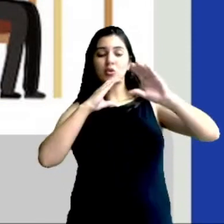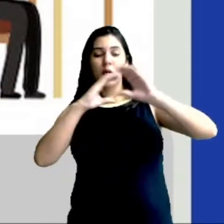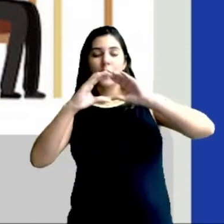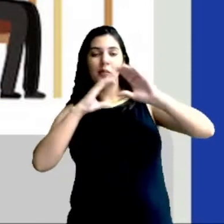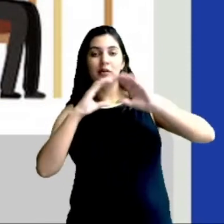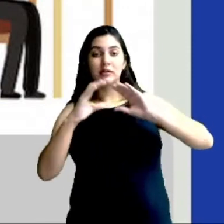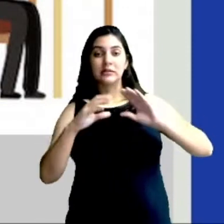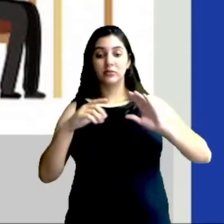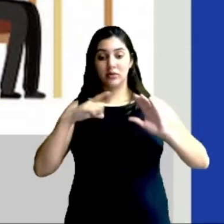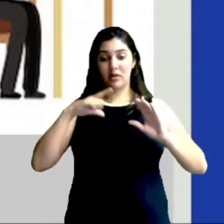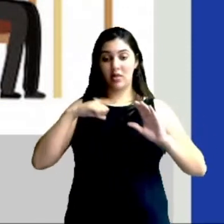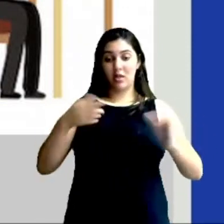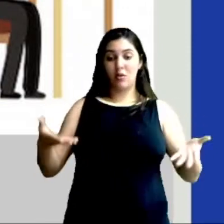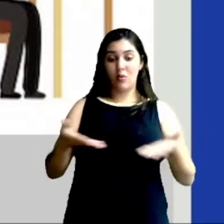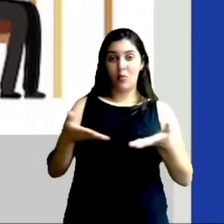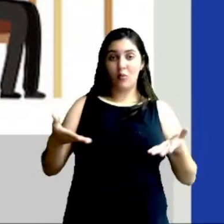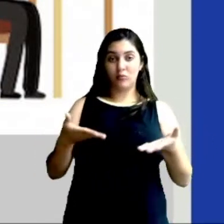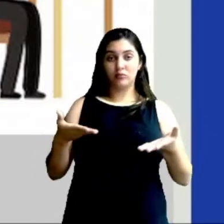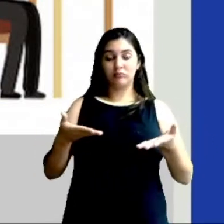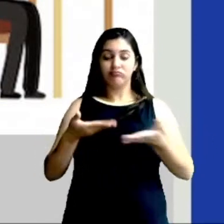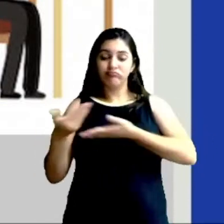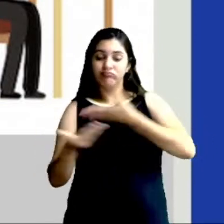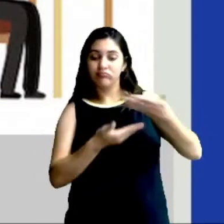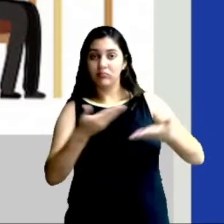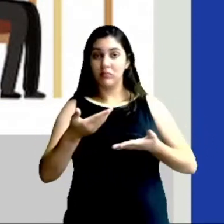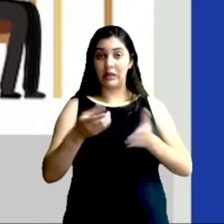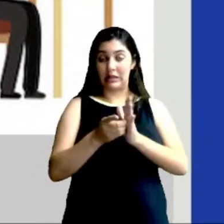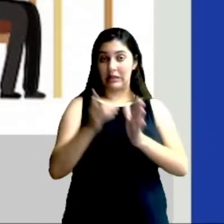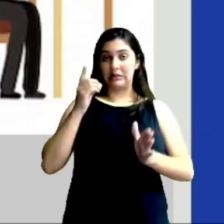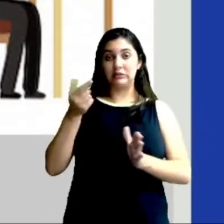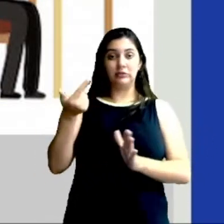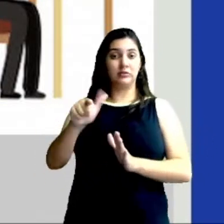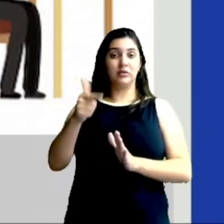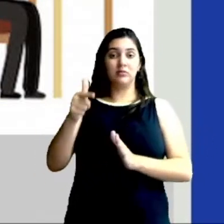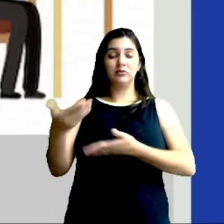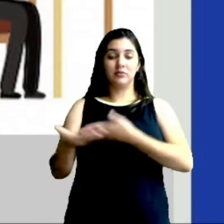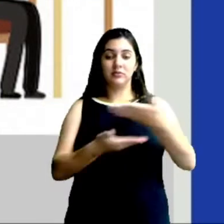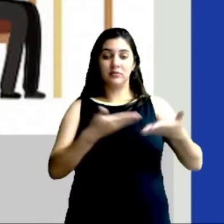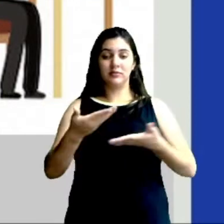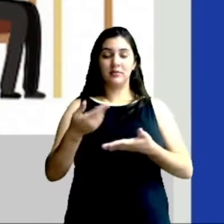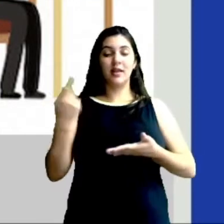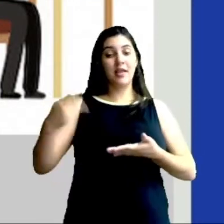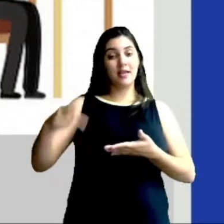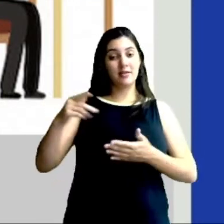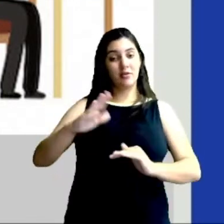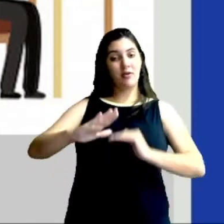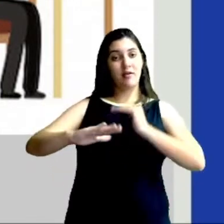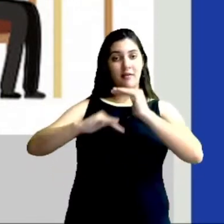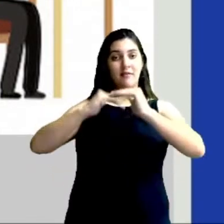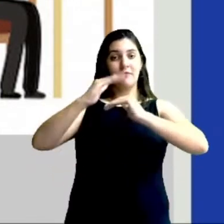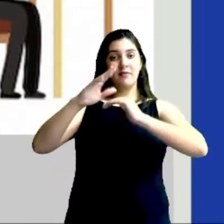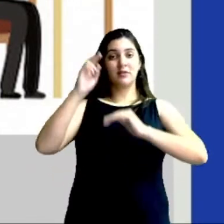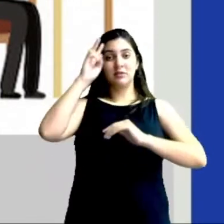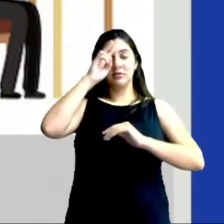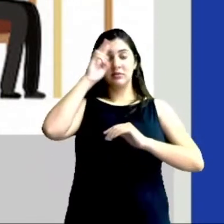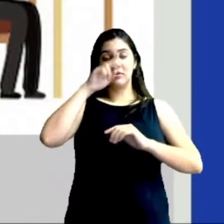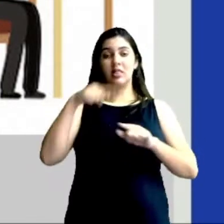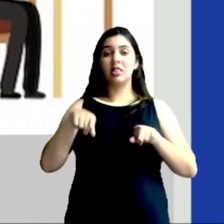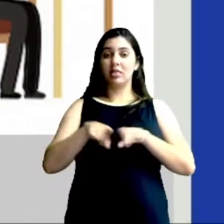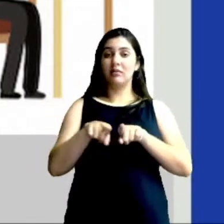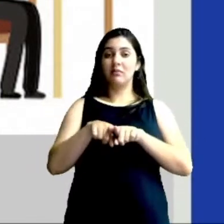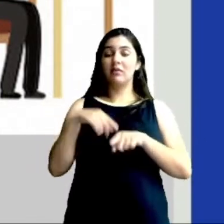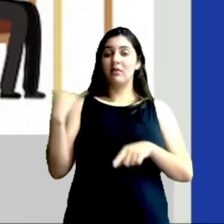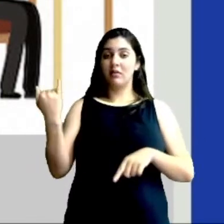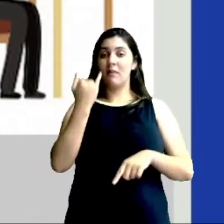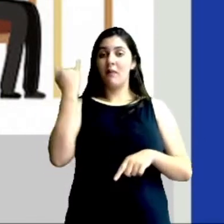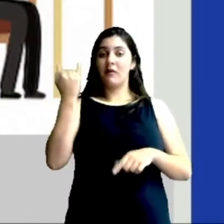comunicação que a gente tem hoje acesso né E que antes não temos acesso Isso se chama de evolução histórica por isso que é tão importante